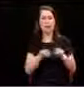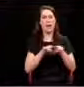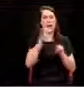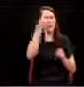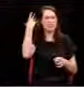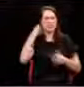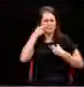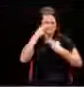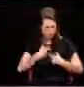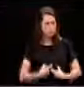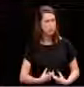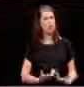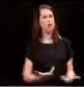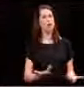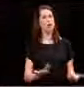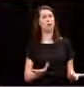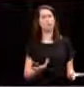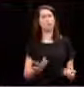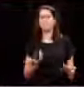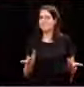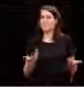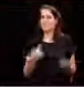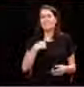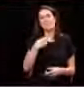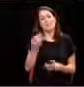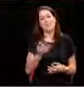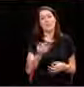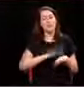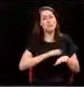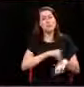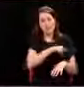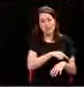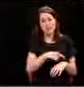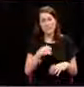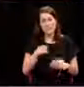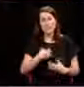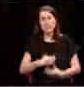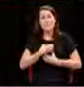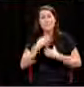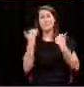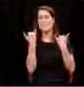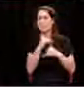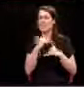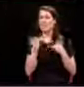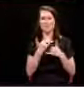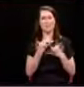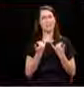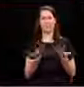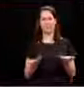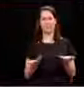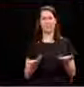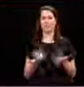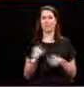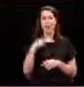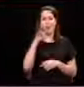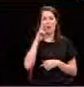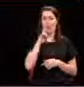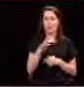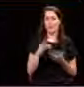Benfica, é com grande alegria que eu vejo, portanto,